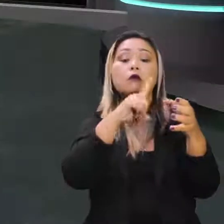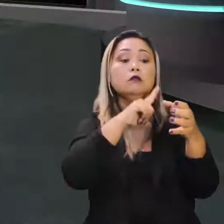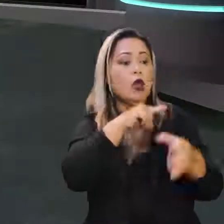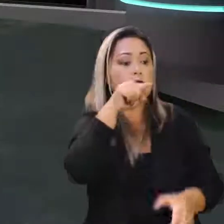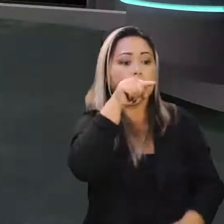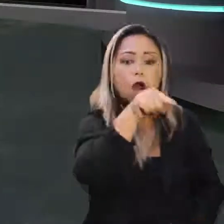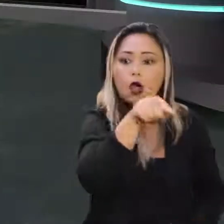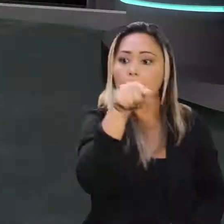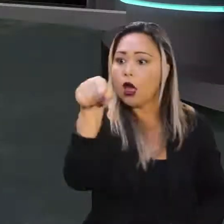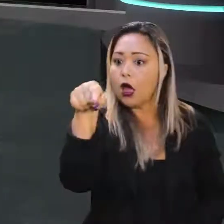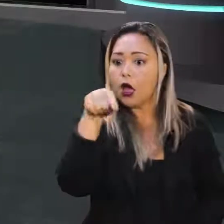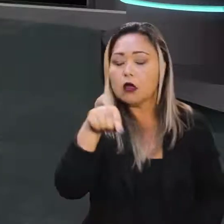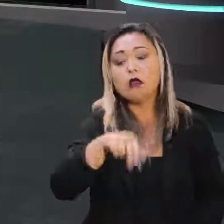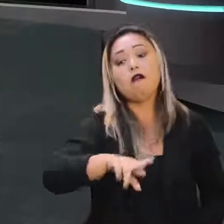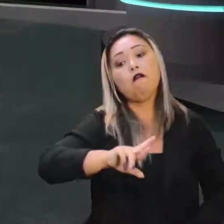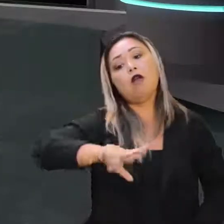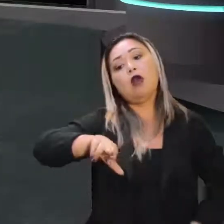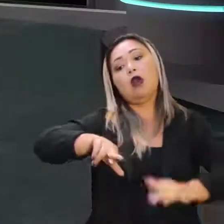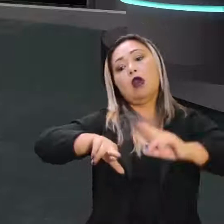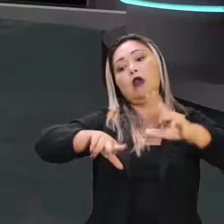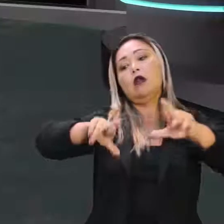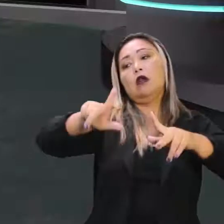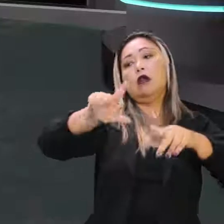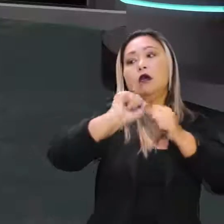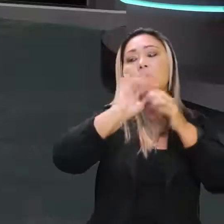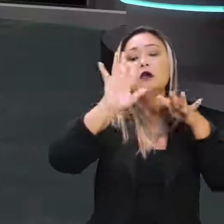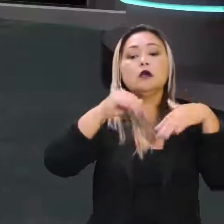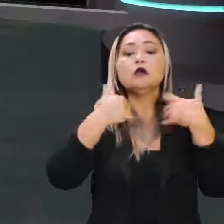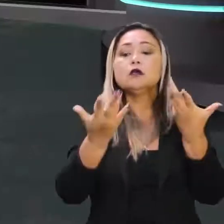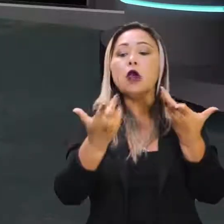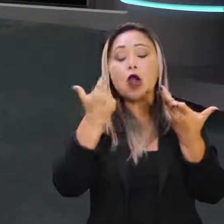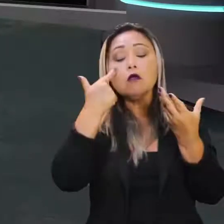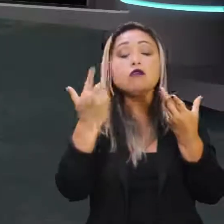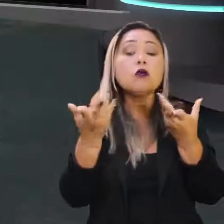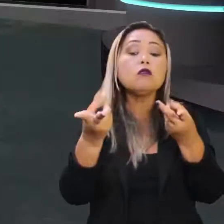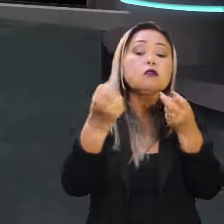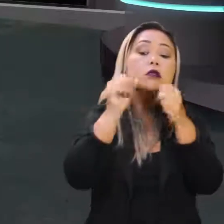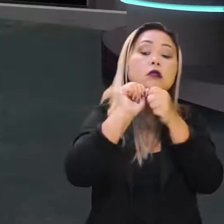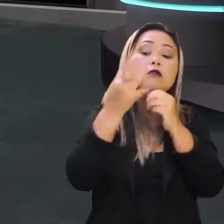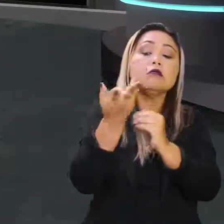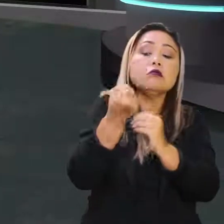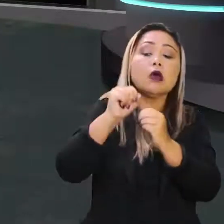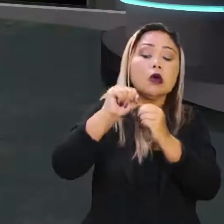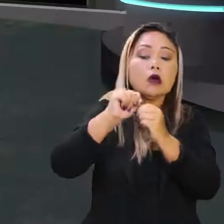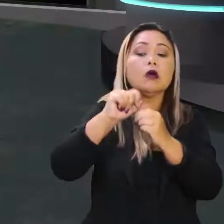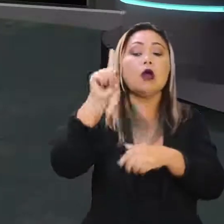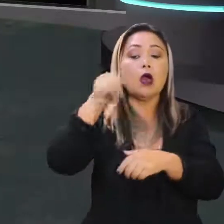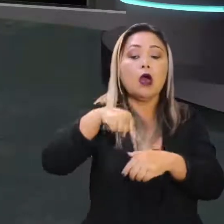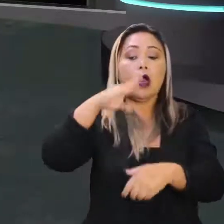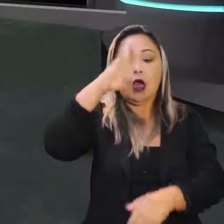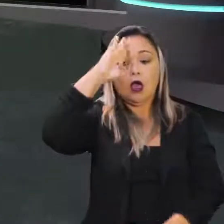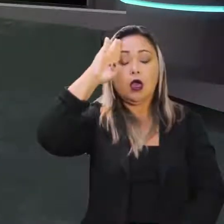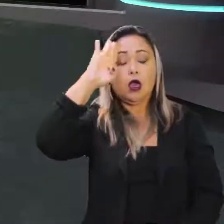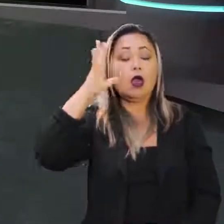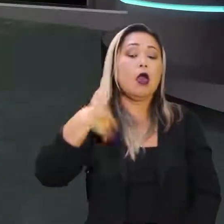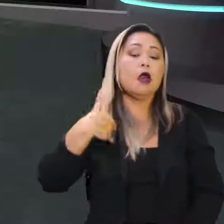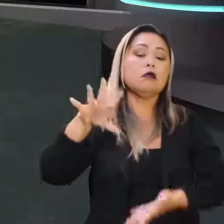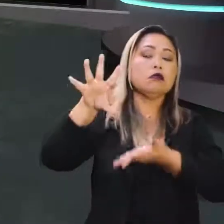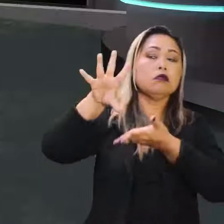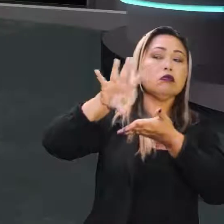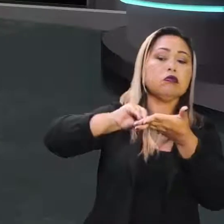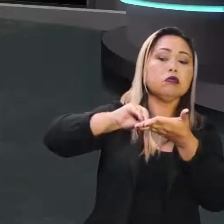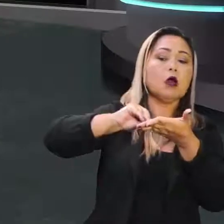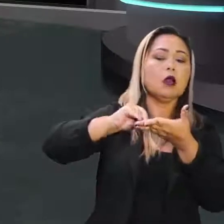um padrão a seguir, né? Então, nós observamos aí que na arte acadêmica, o padrão a seguir eram as técnicas refinadas,